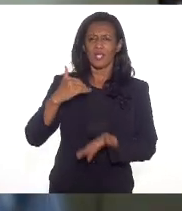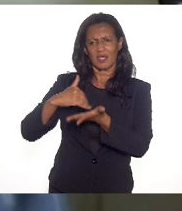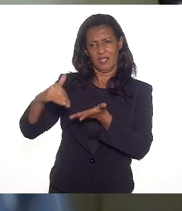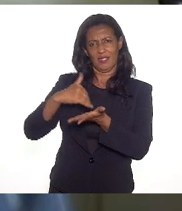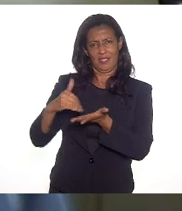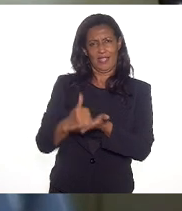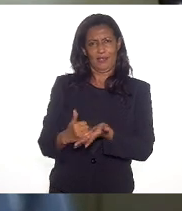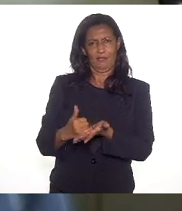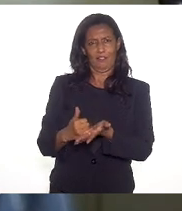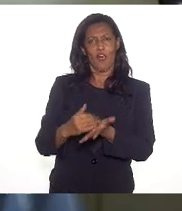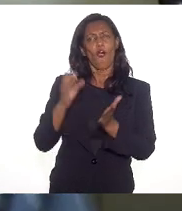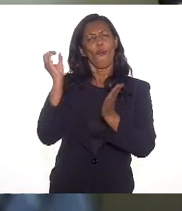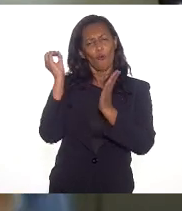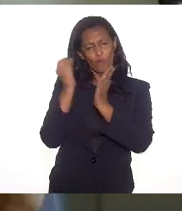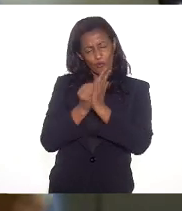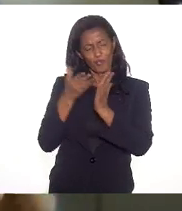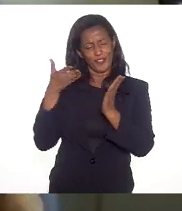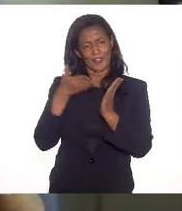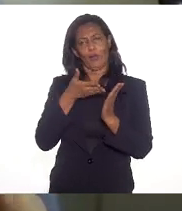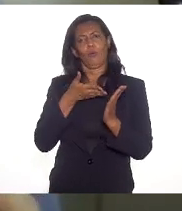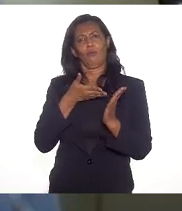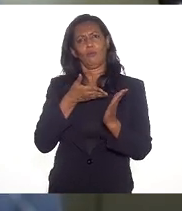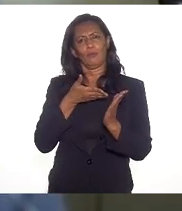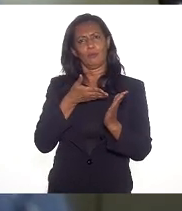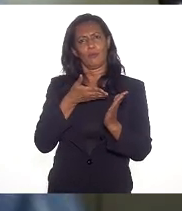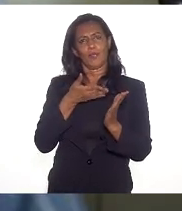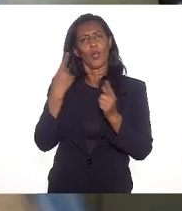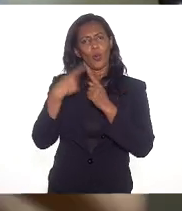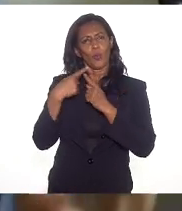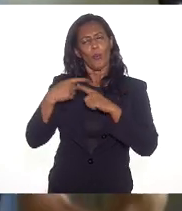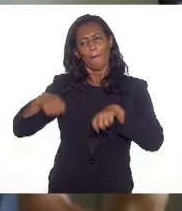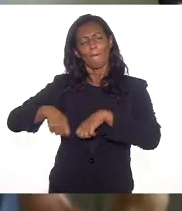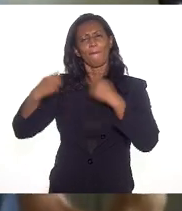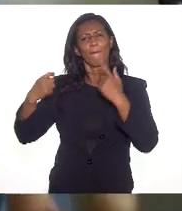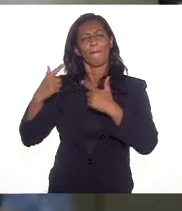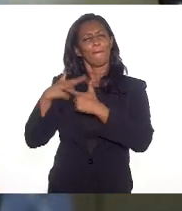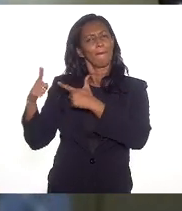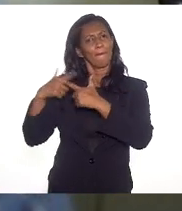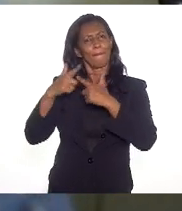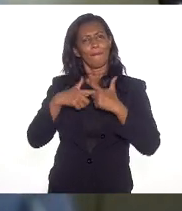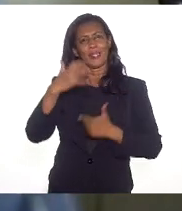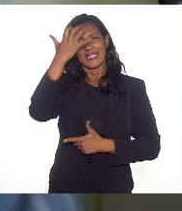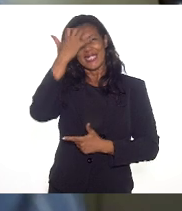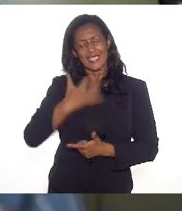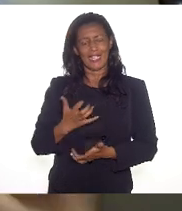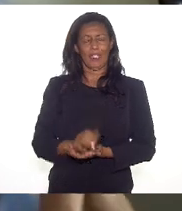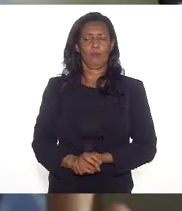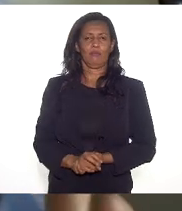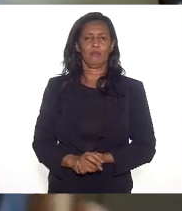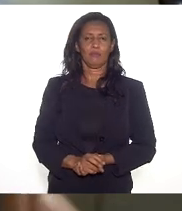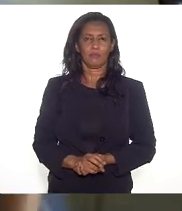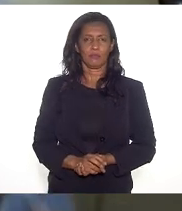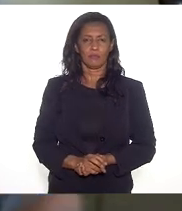Oficial. Porque, senão, o atrito é maior, né? O despeito é maior. Pensa